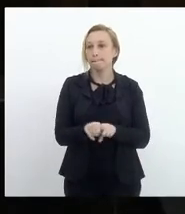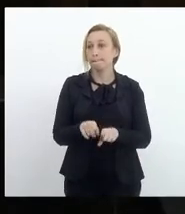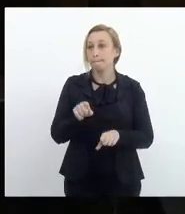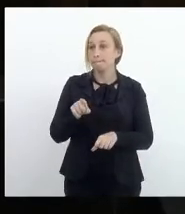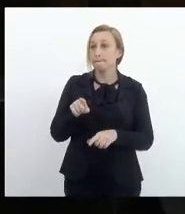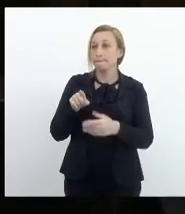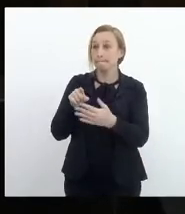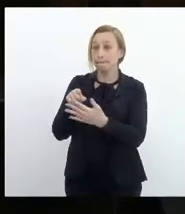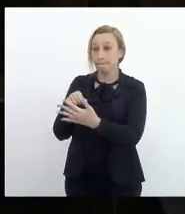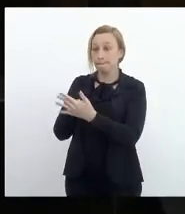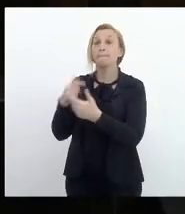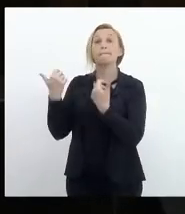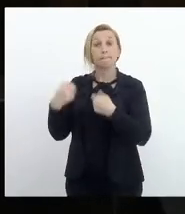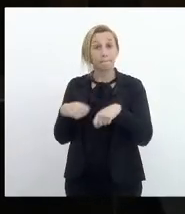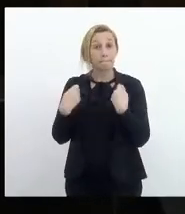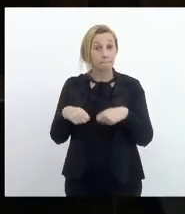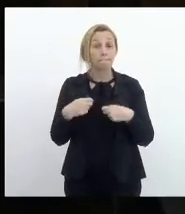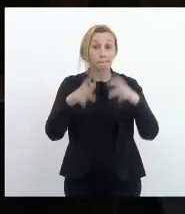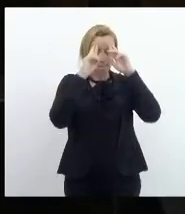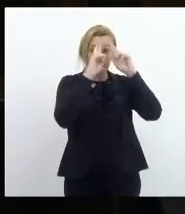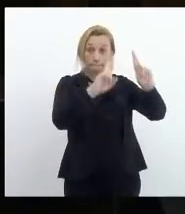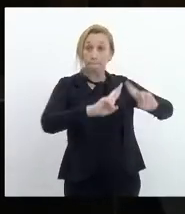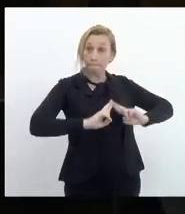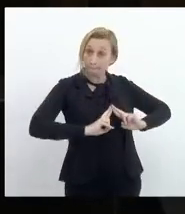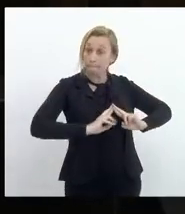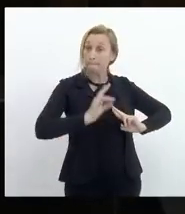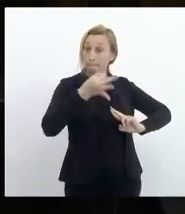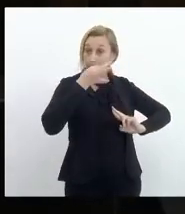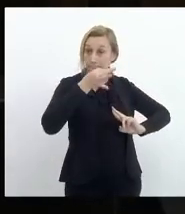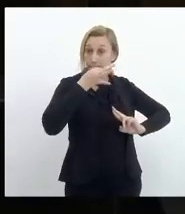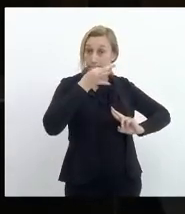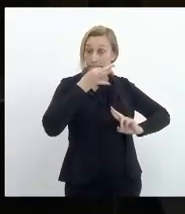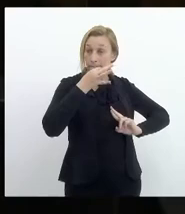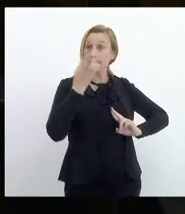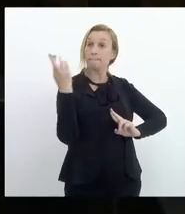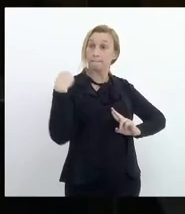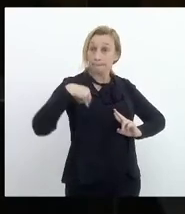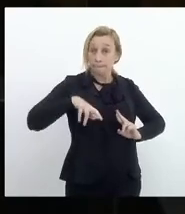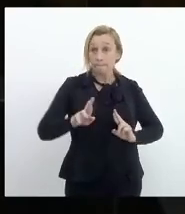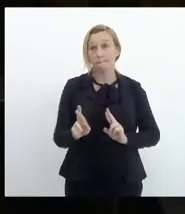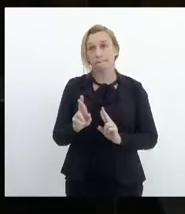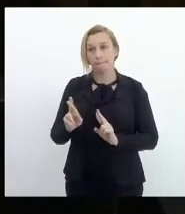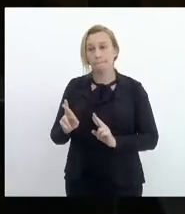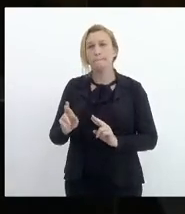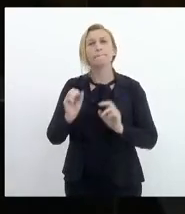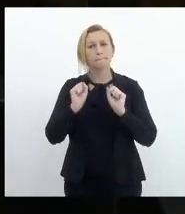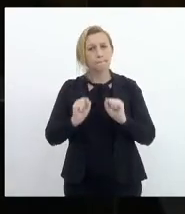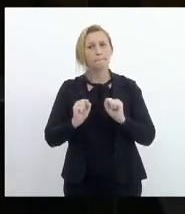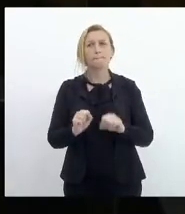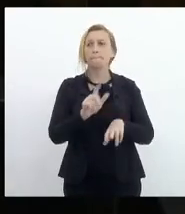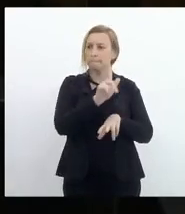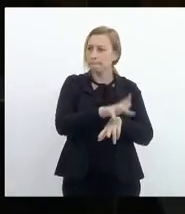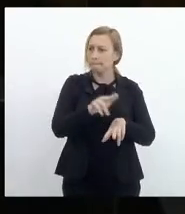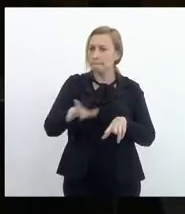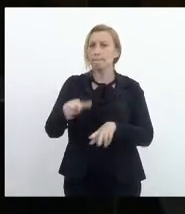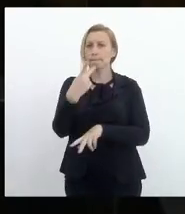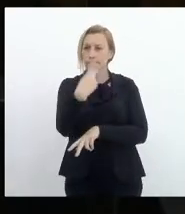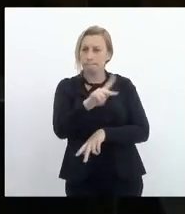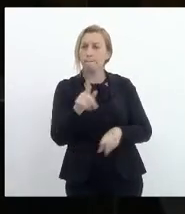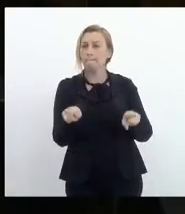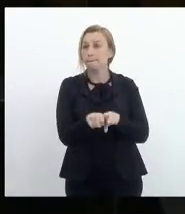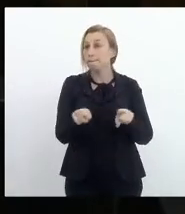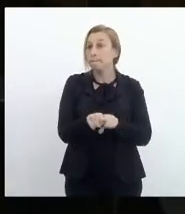bem Precisa respeitar minhas opiniões minhas crenças que podem ser diferente da dele